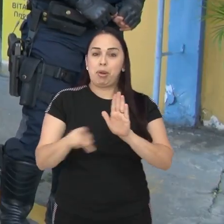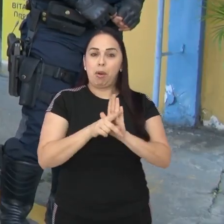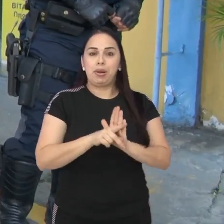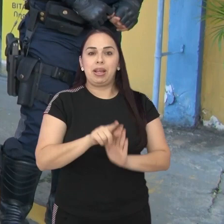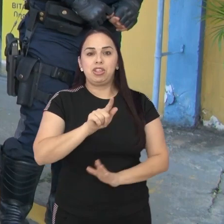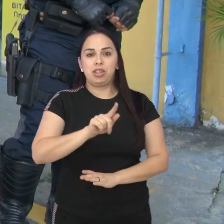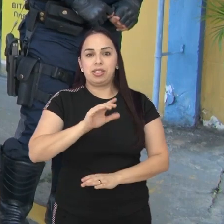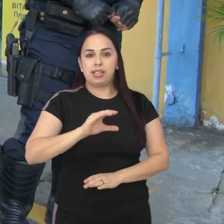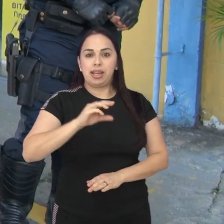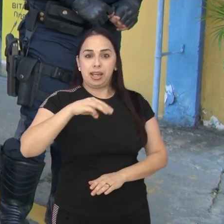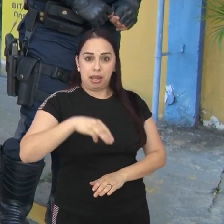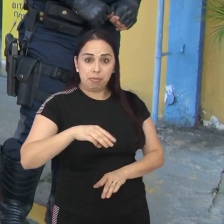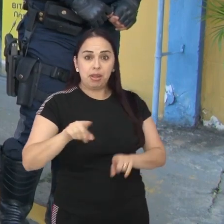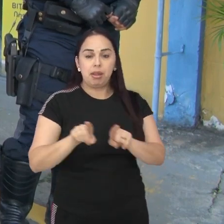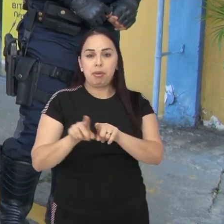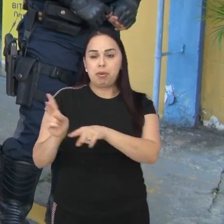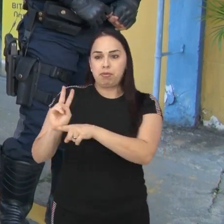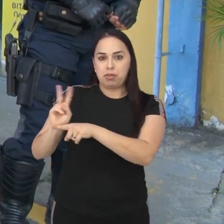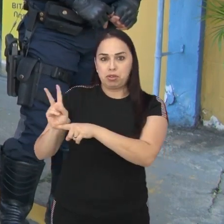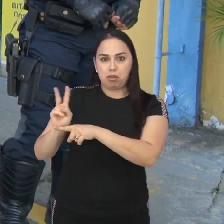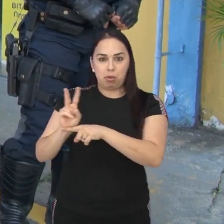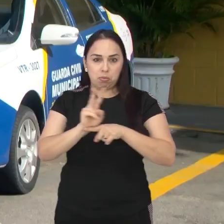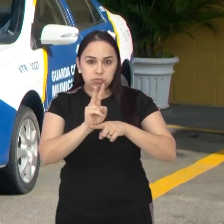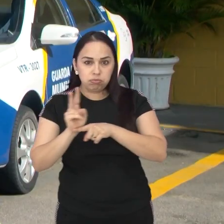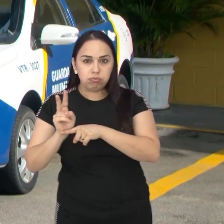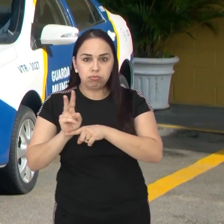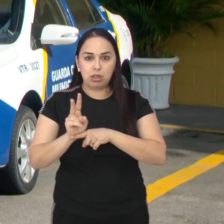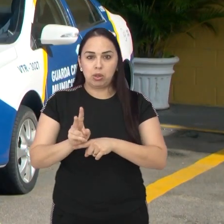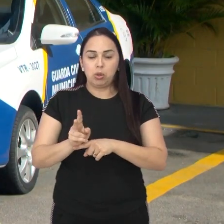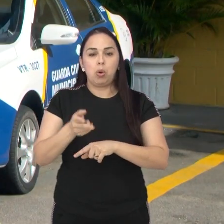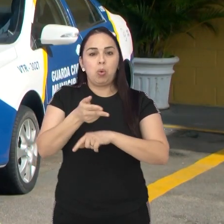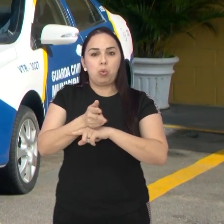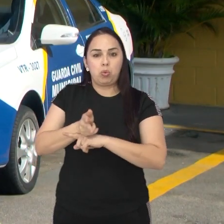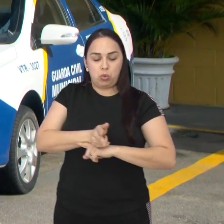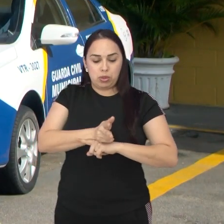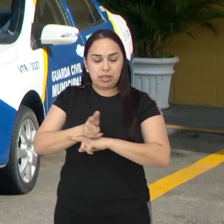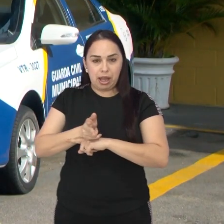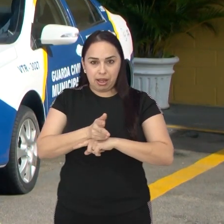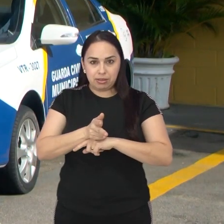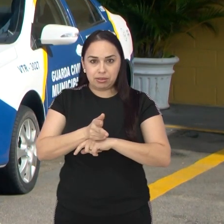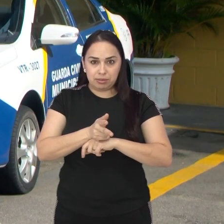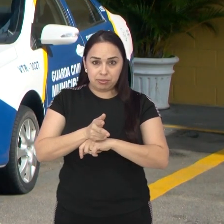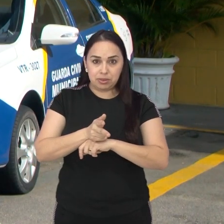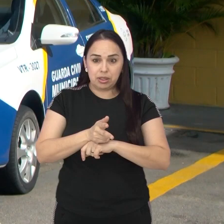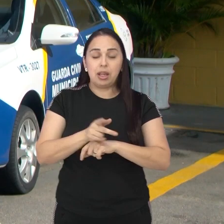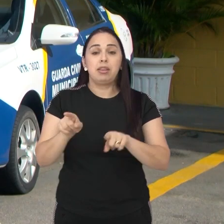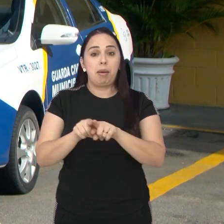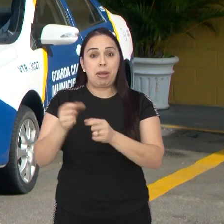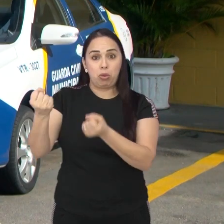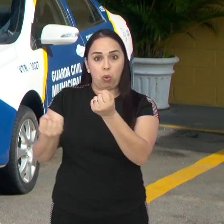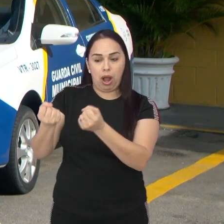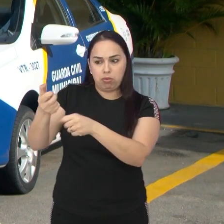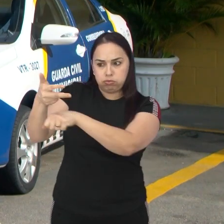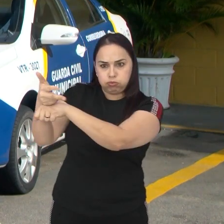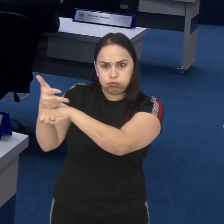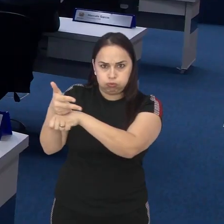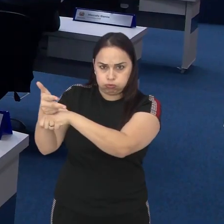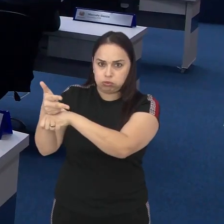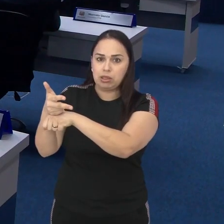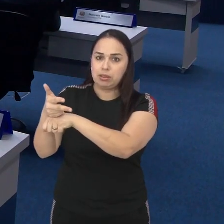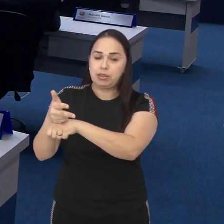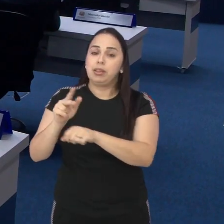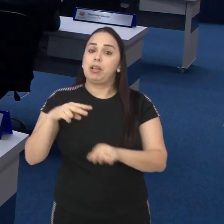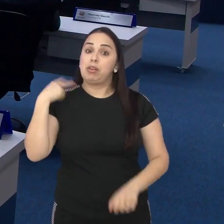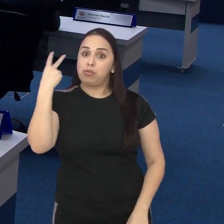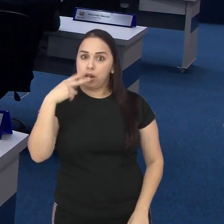Civil Municipal e dos fiscais de posturas, além do uso dos equipamentos no exterior dos veículos da GCM. E